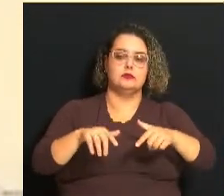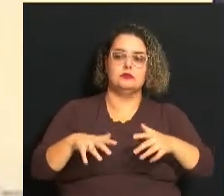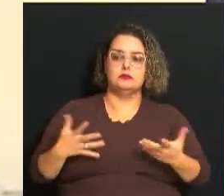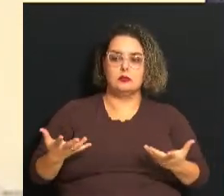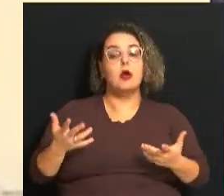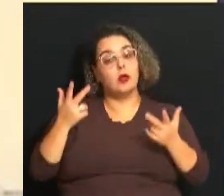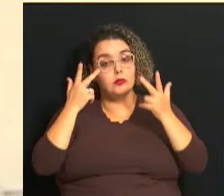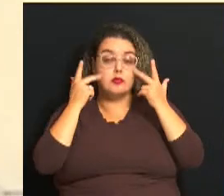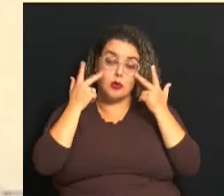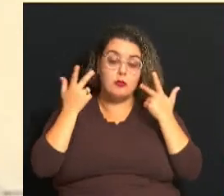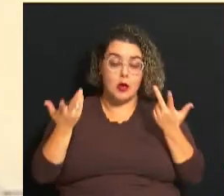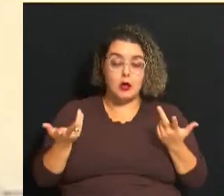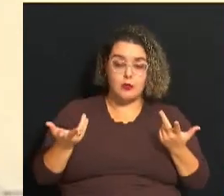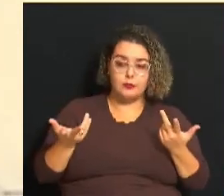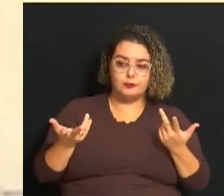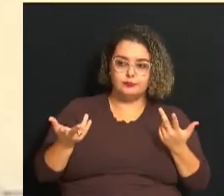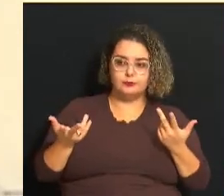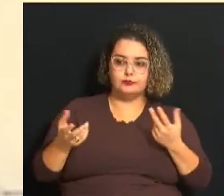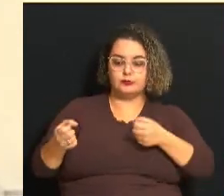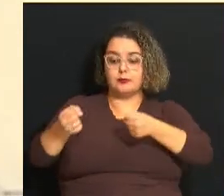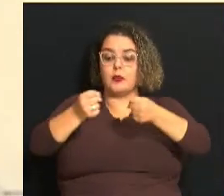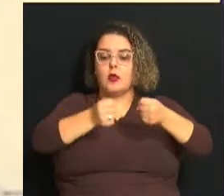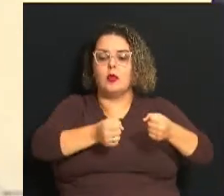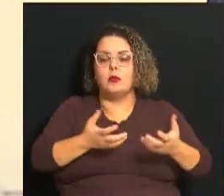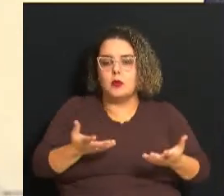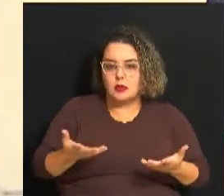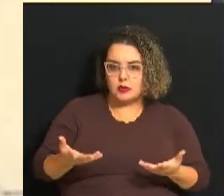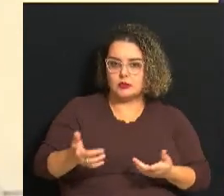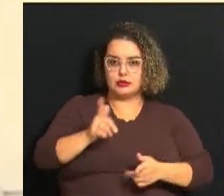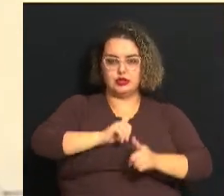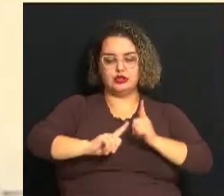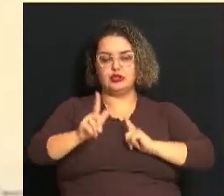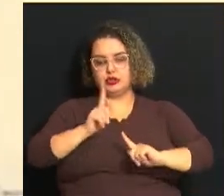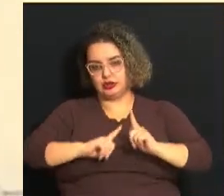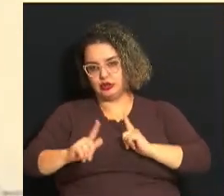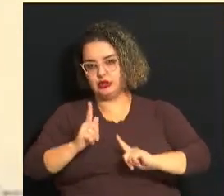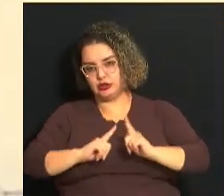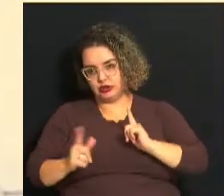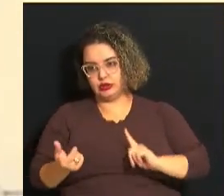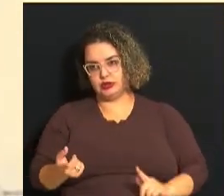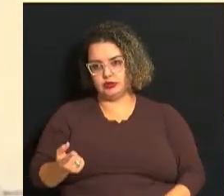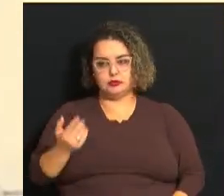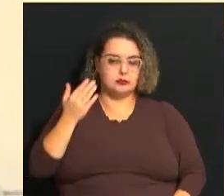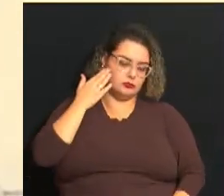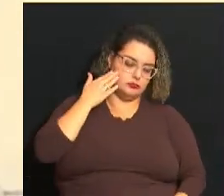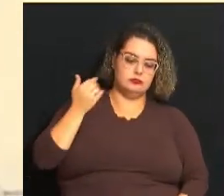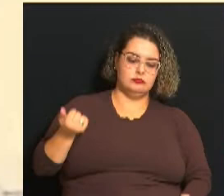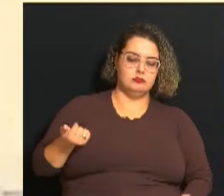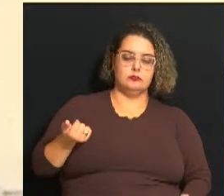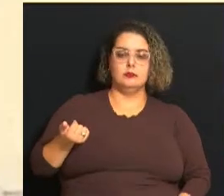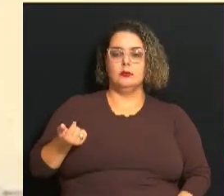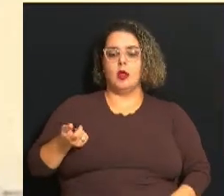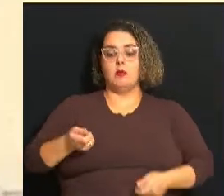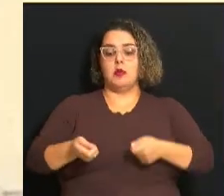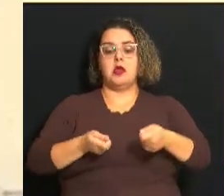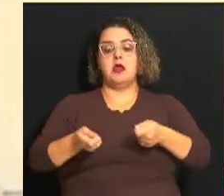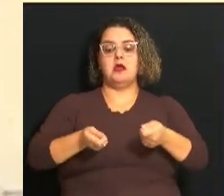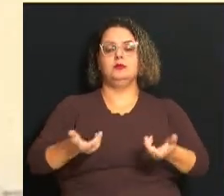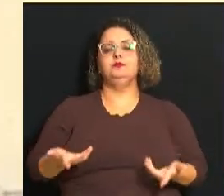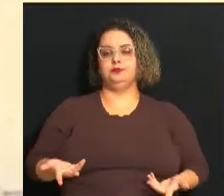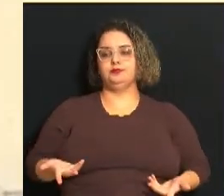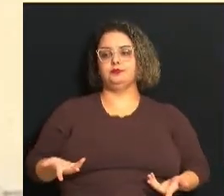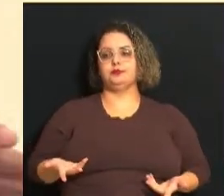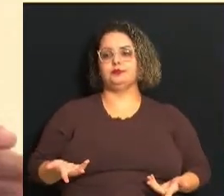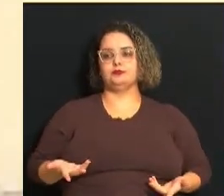comum é porque tá ligado ao poderio né de digestão e há a presunção de comando né que ele